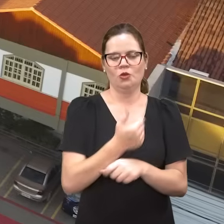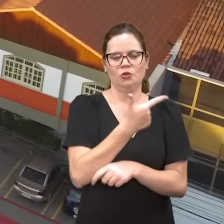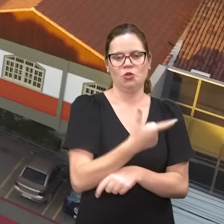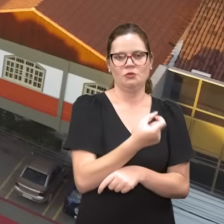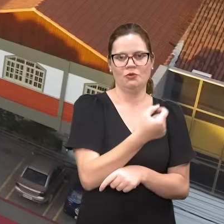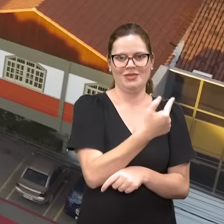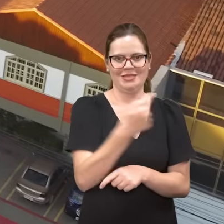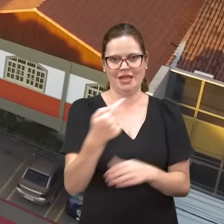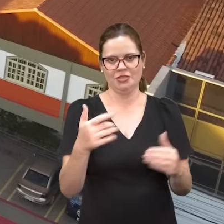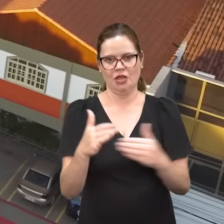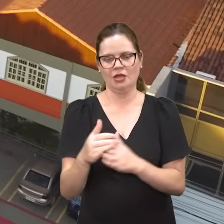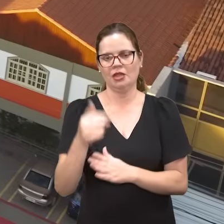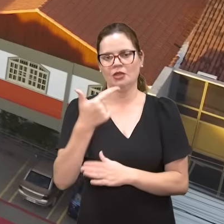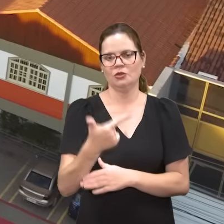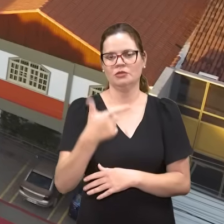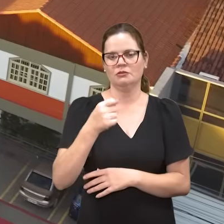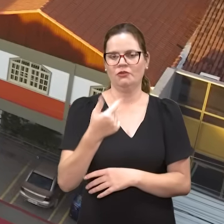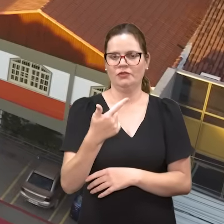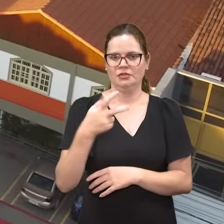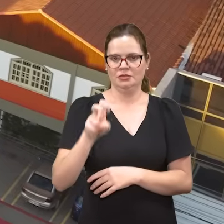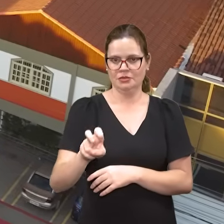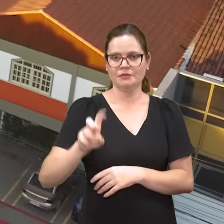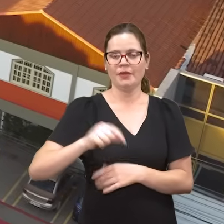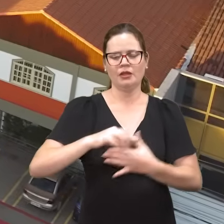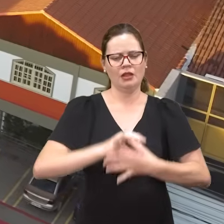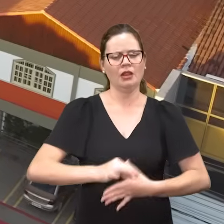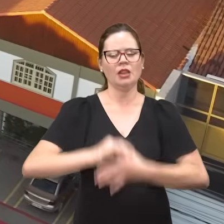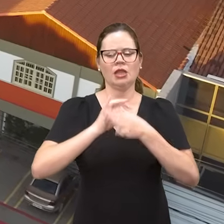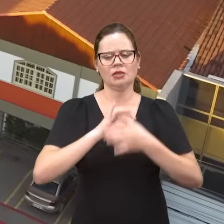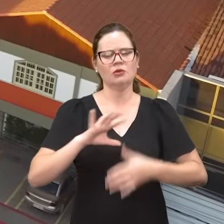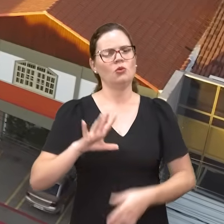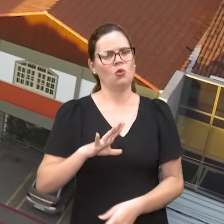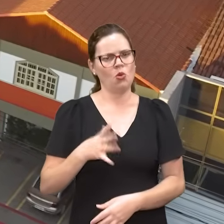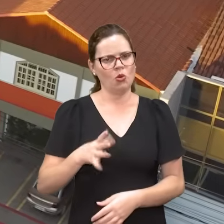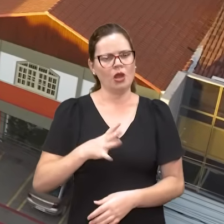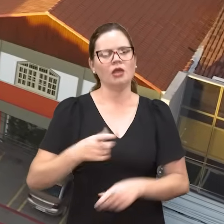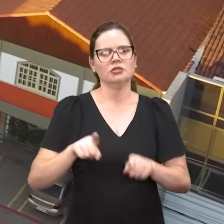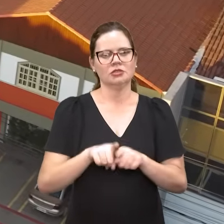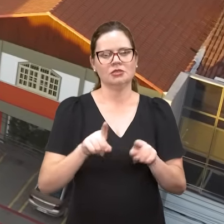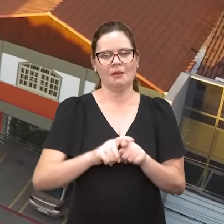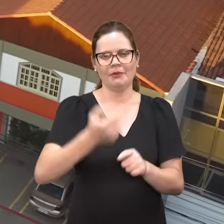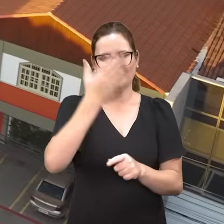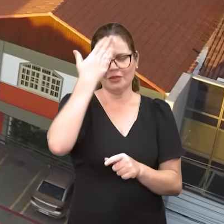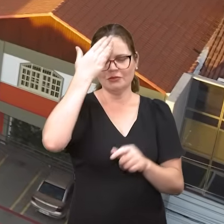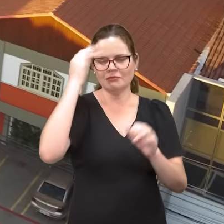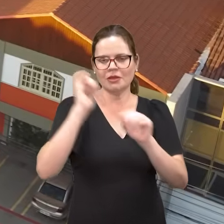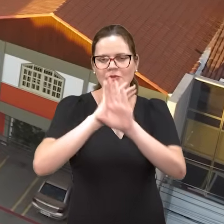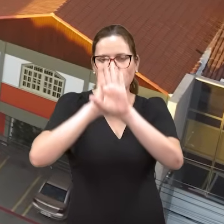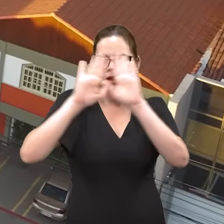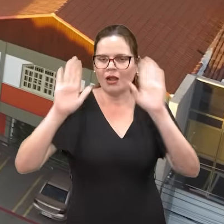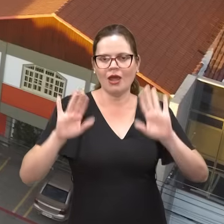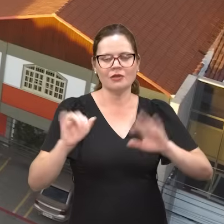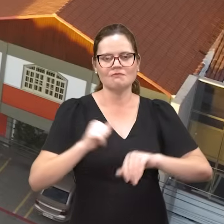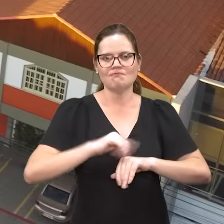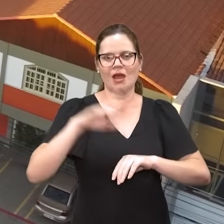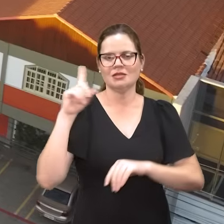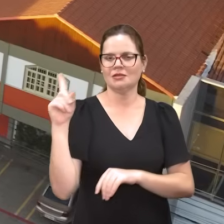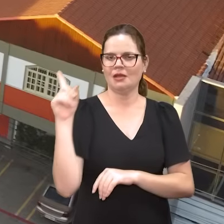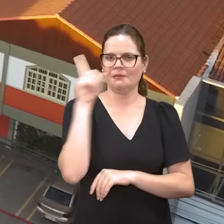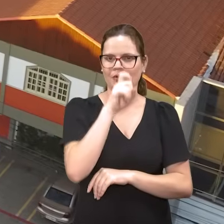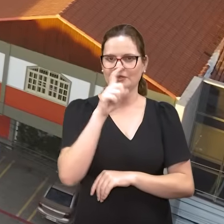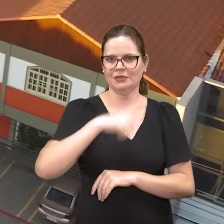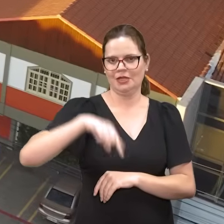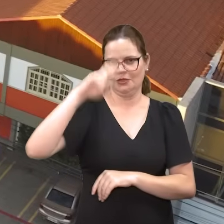de 2007 e 2025, liderando com coragem e discernimento os momentos mais importantes